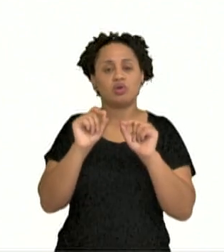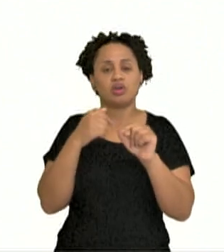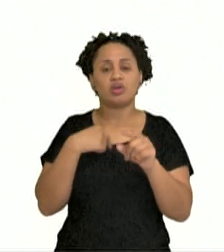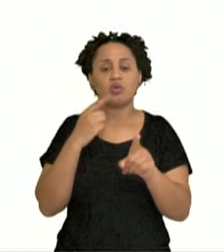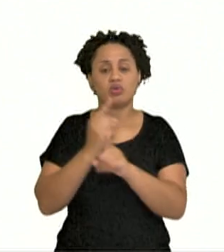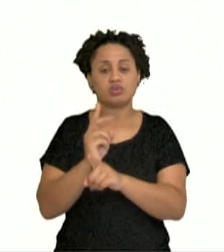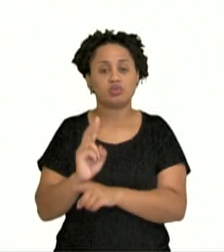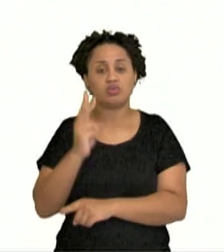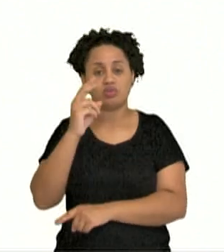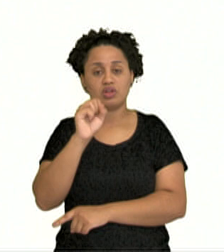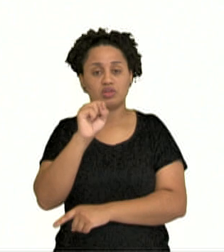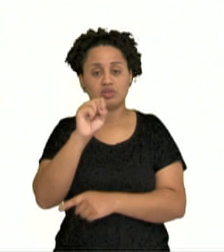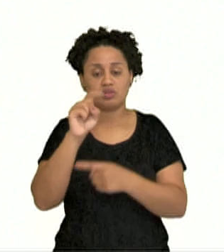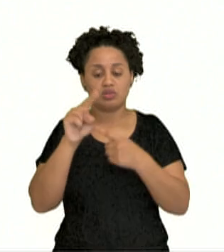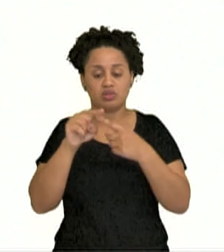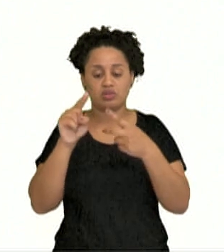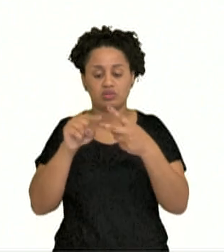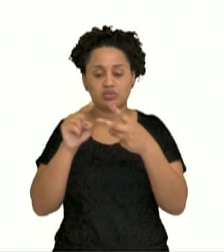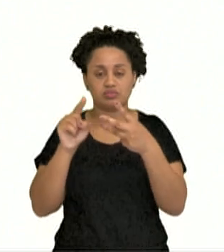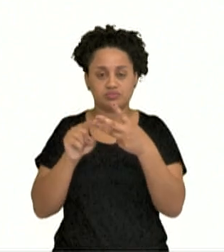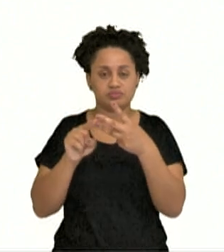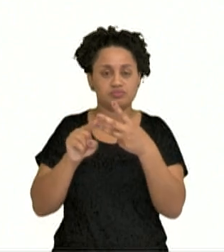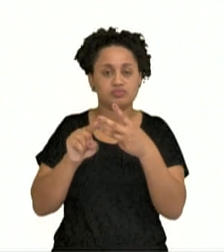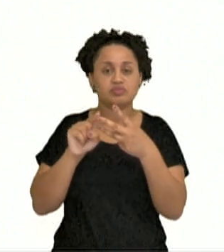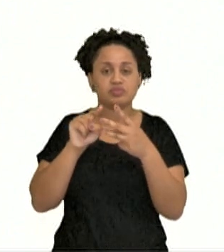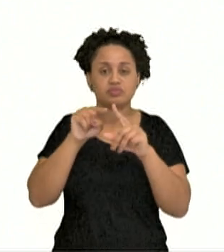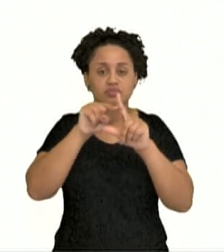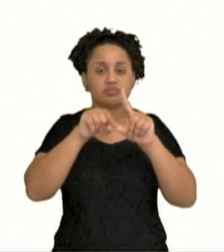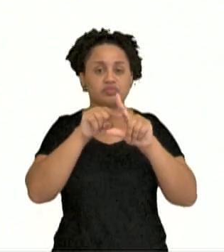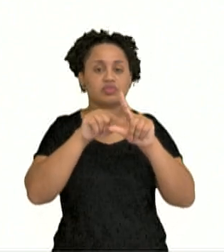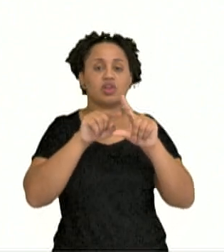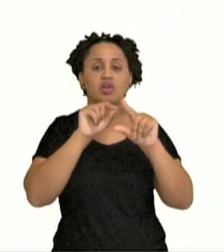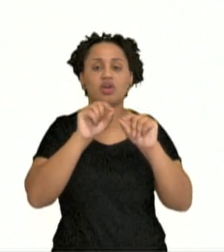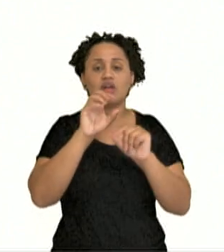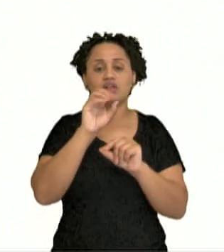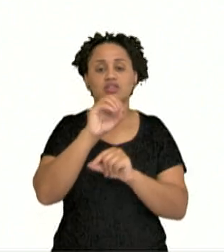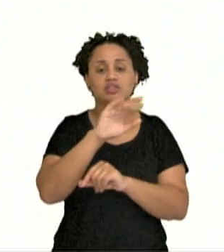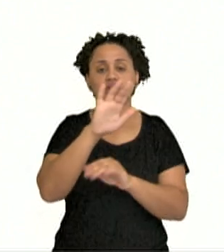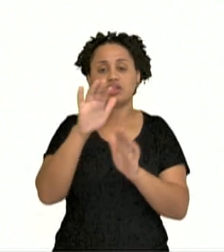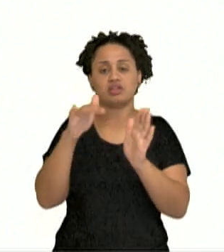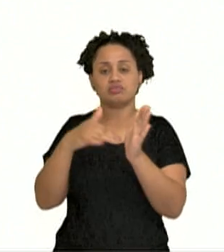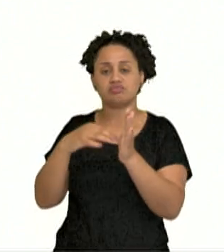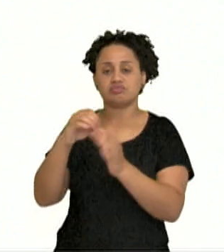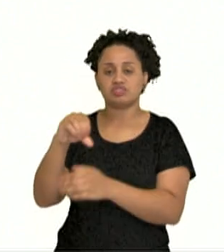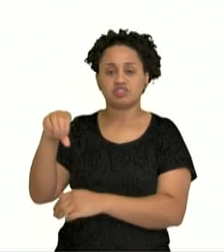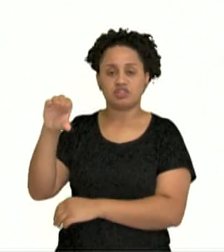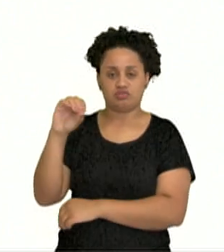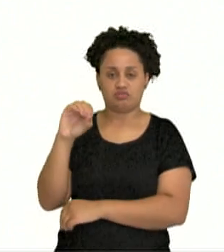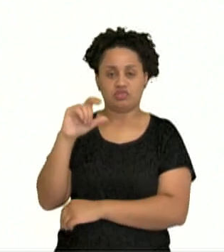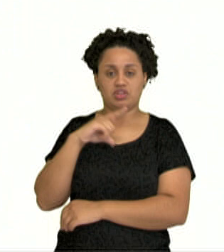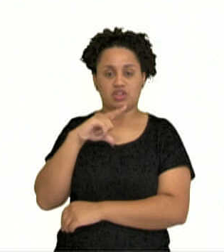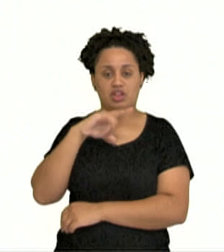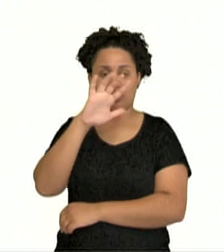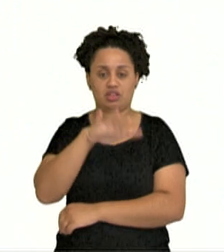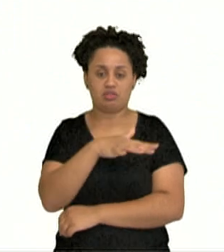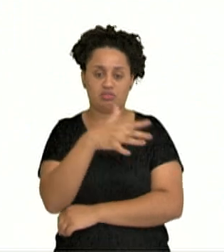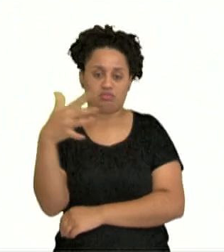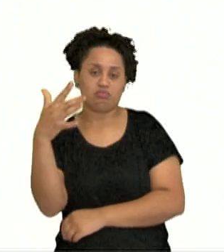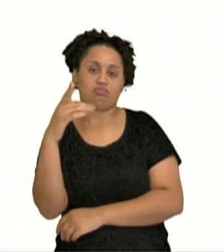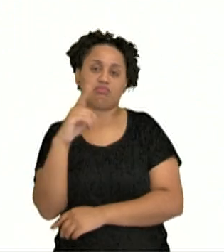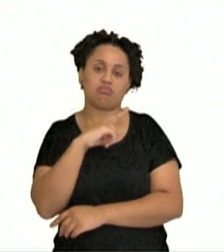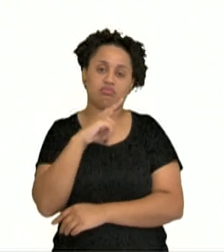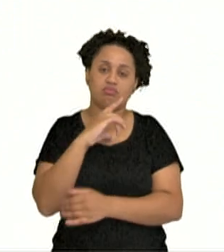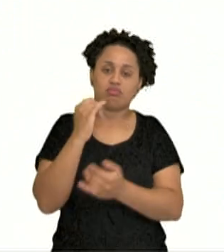encontrar os valores de seno, cosseno e tangente desse ângulo, que são de 0 a 90. Existe uma tabela que te dá